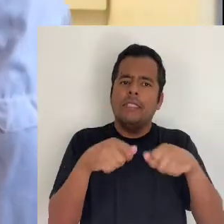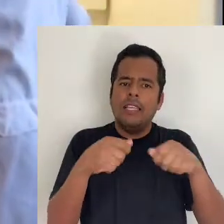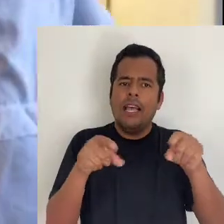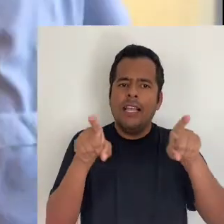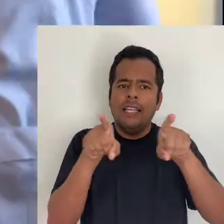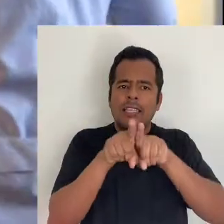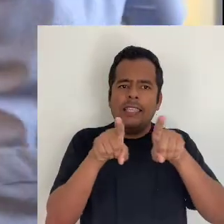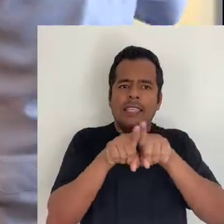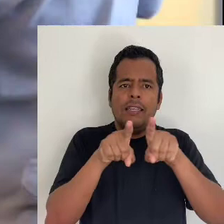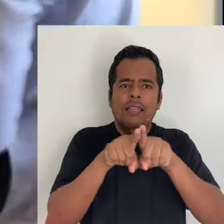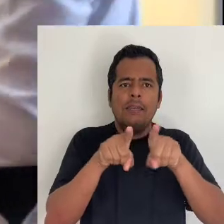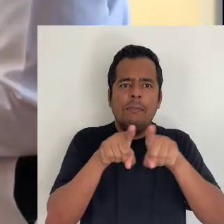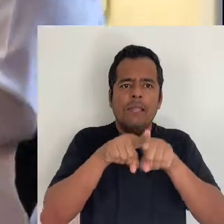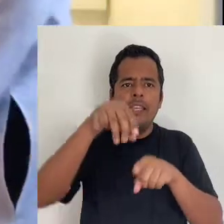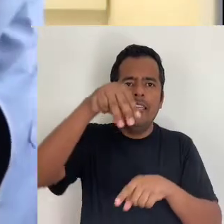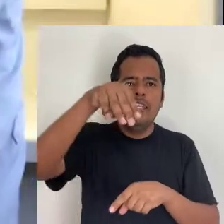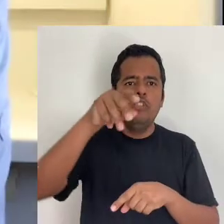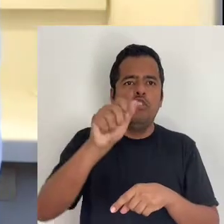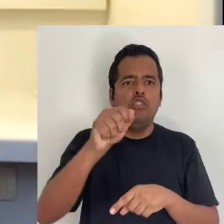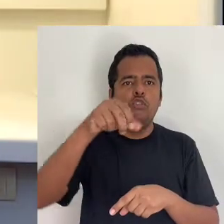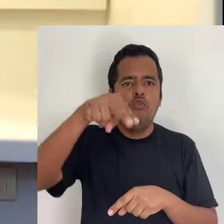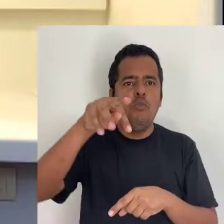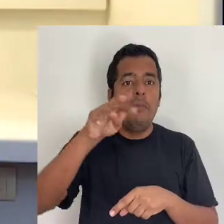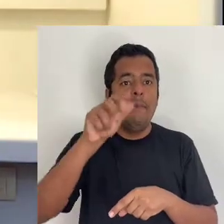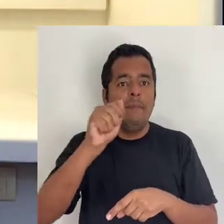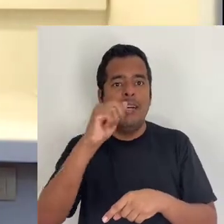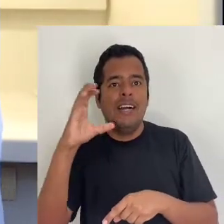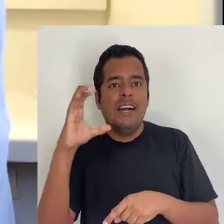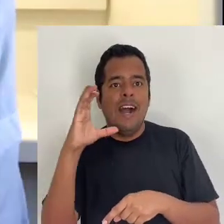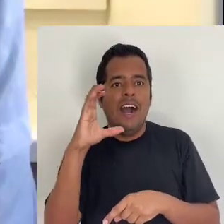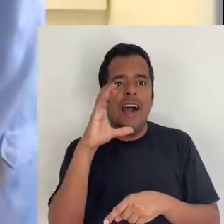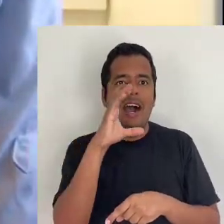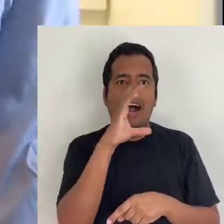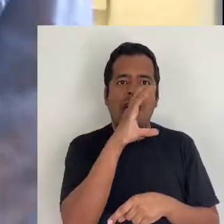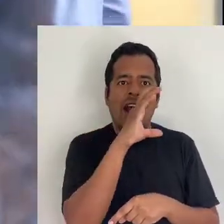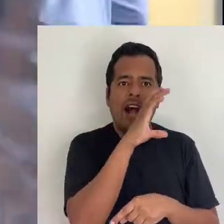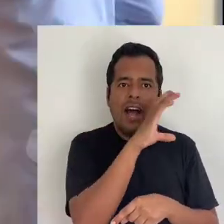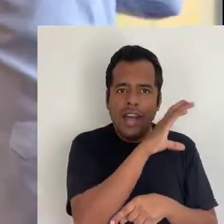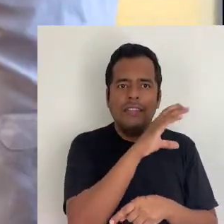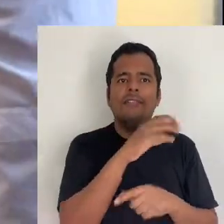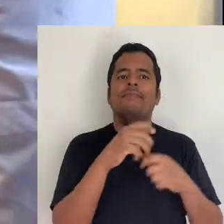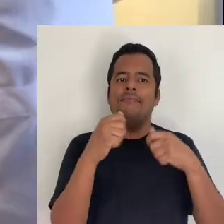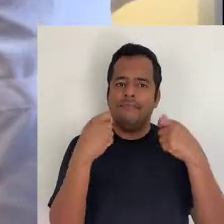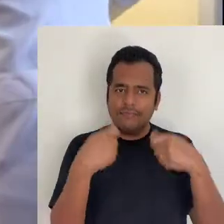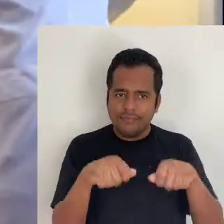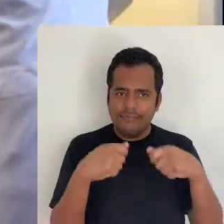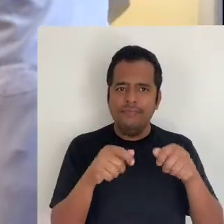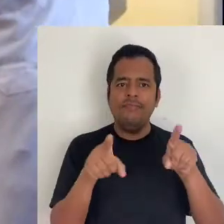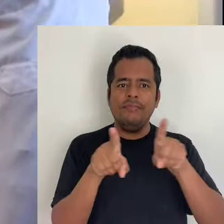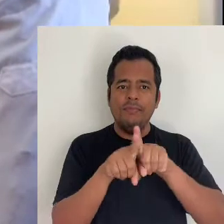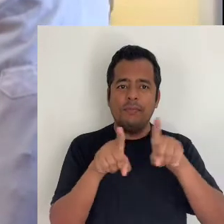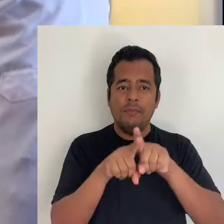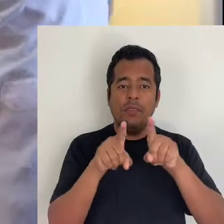Vamos precisar também de uma manta aquecedora, tá? Para transferir calor para a reação.